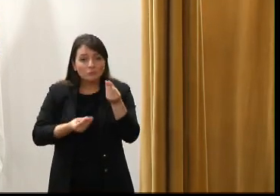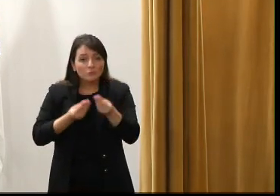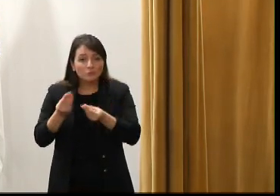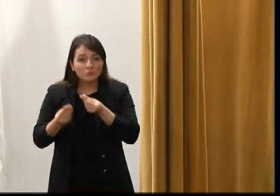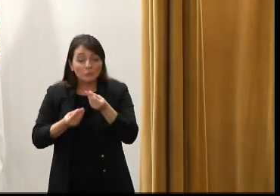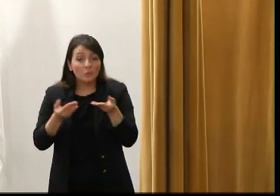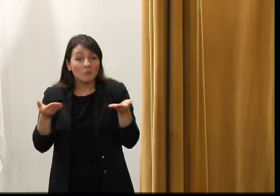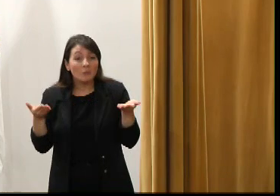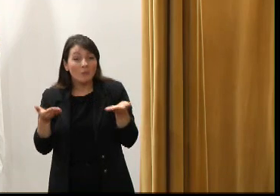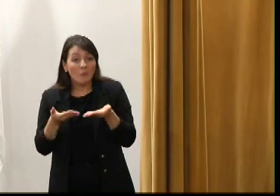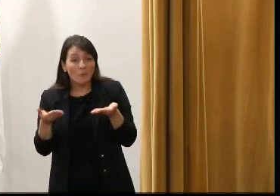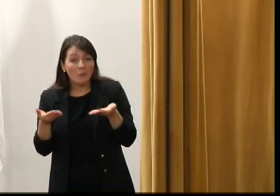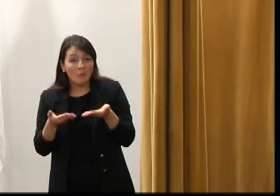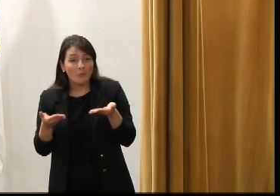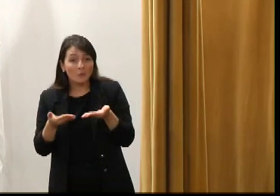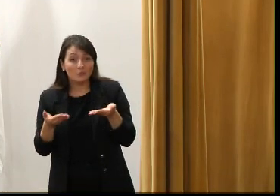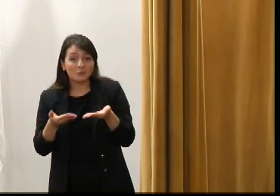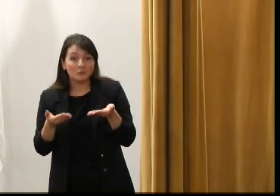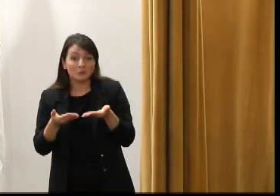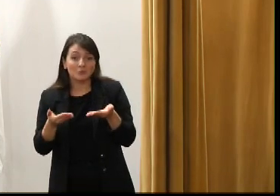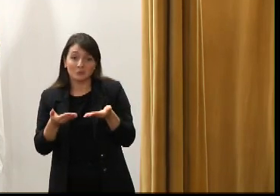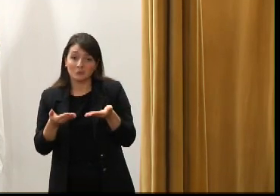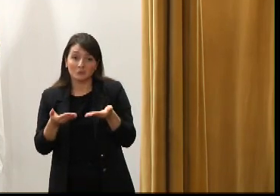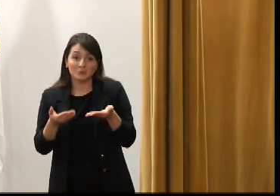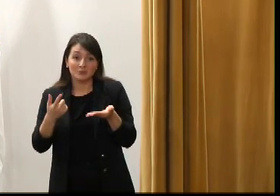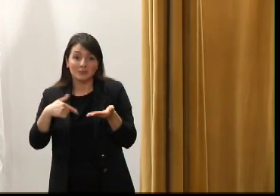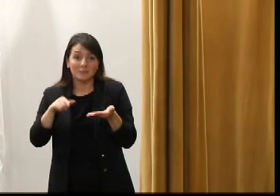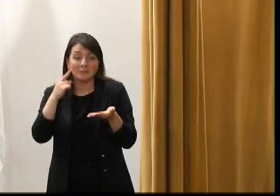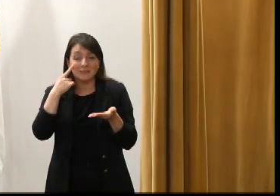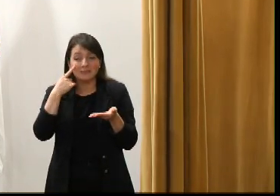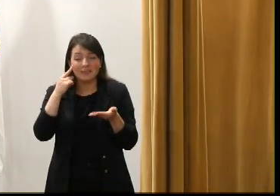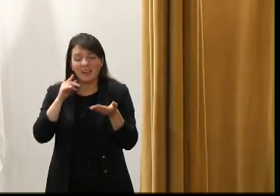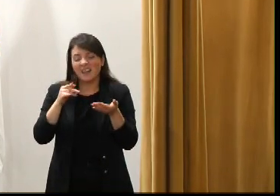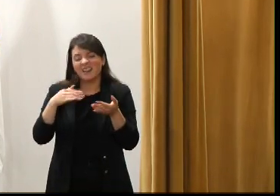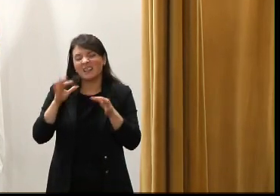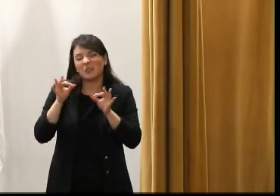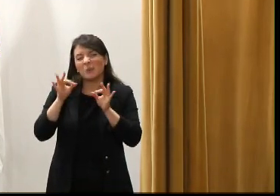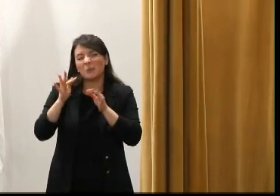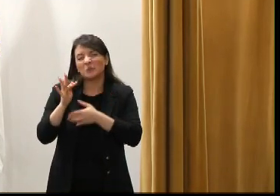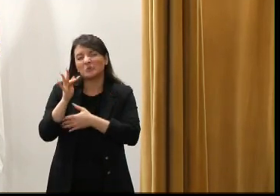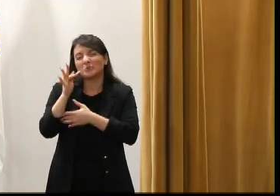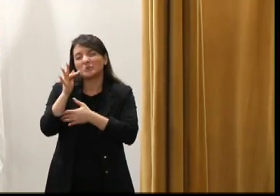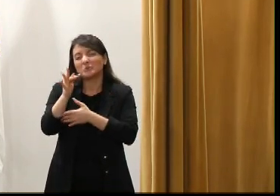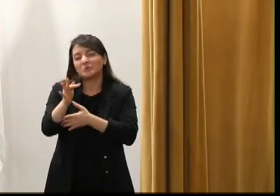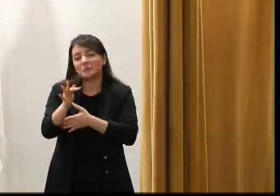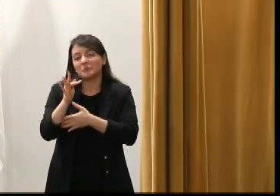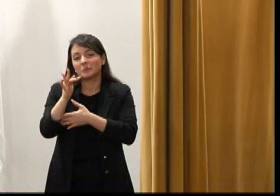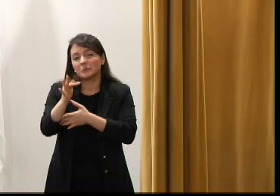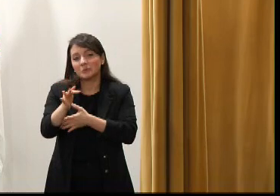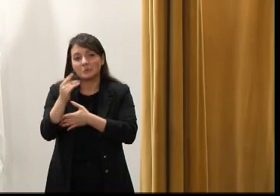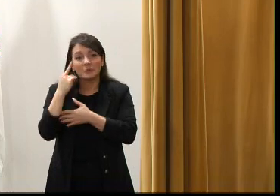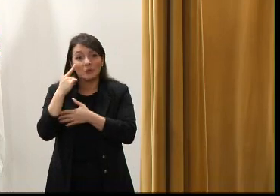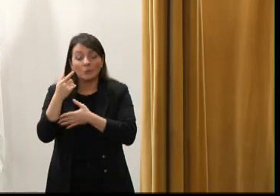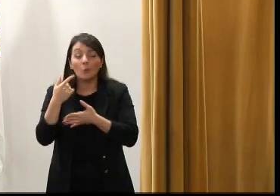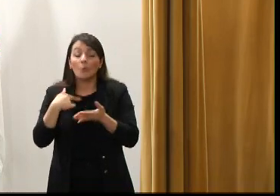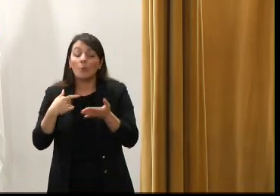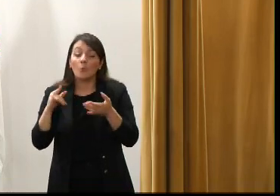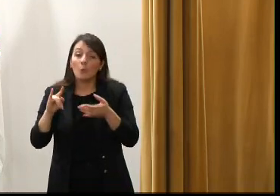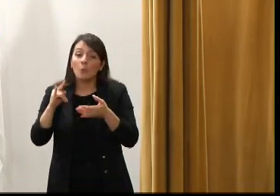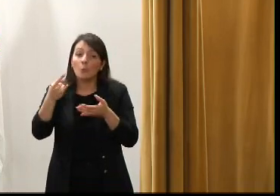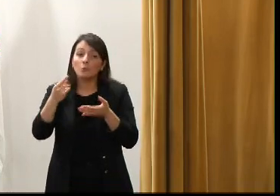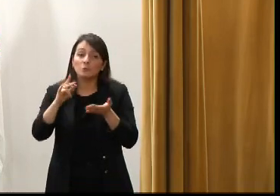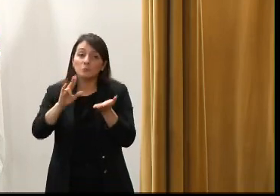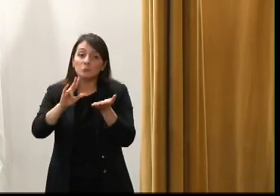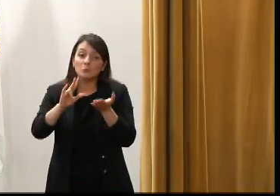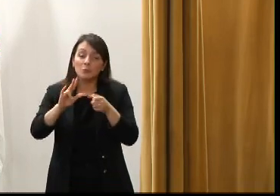isso hoje não é mais uma questão distante. O meu último artigo, que será publicado muito em